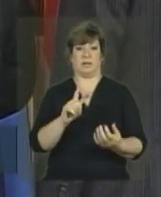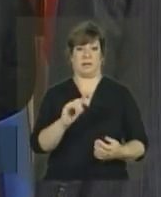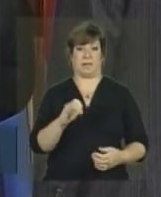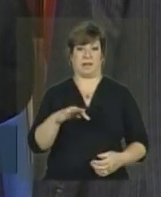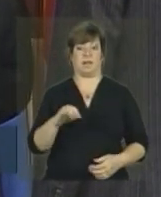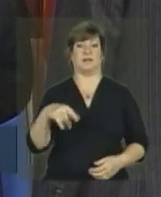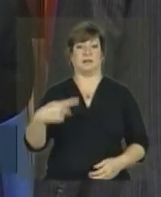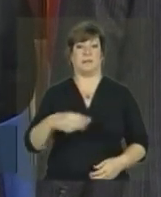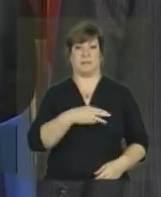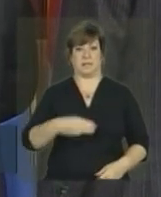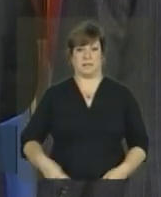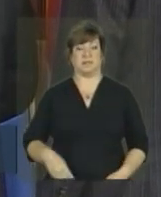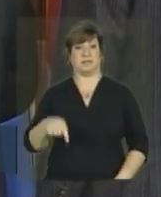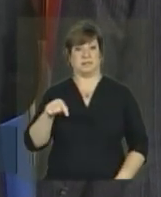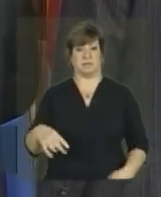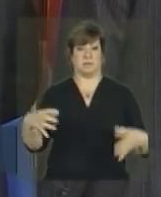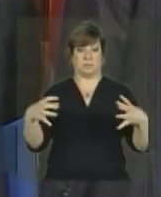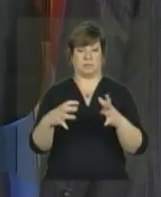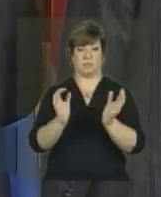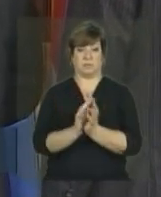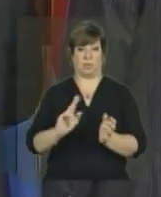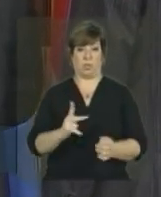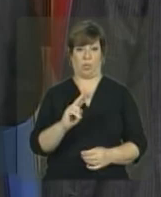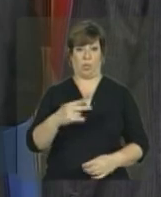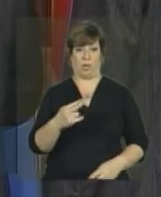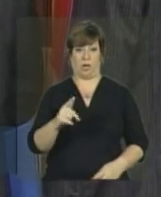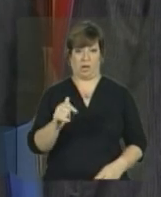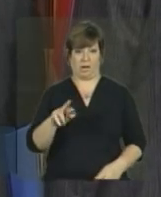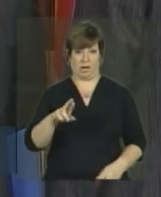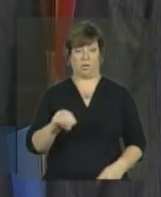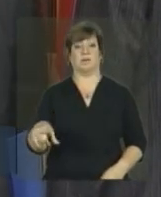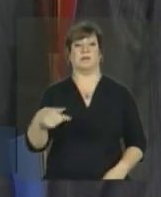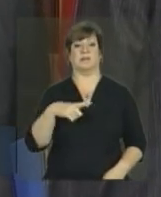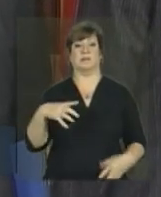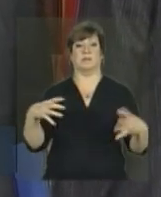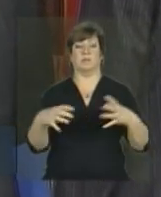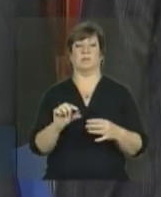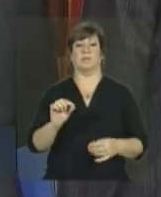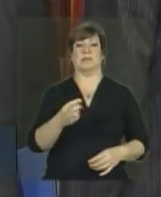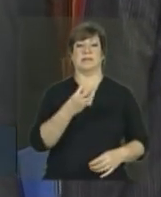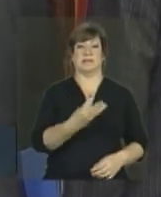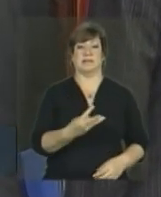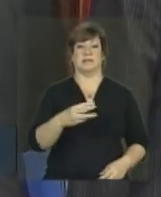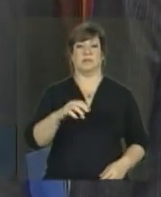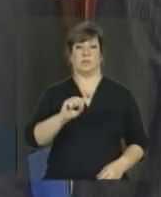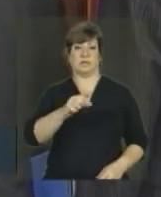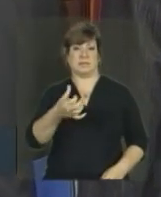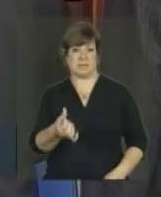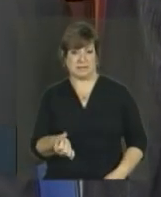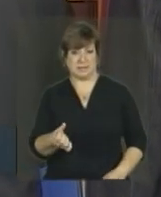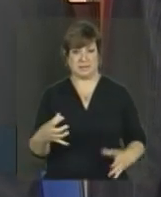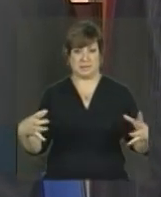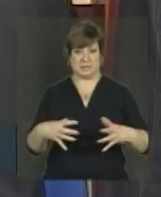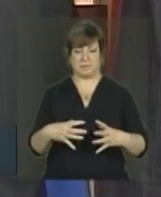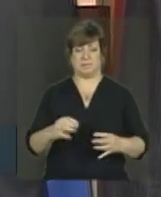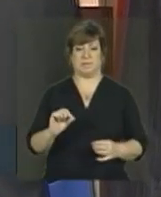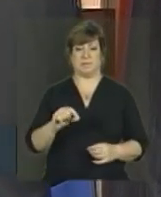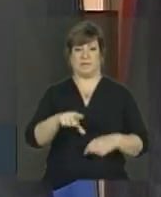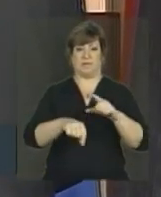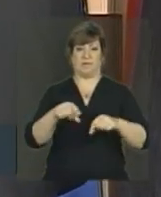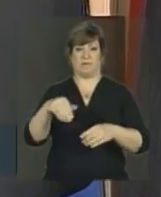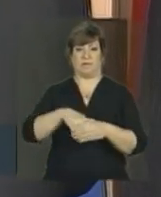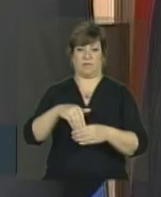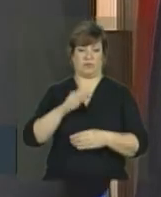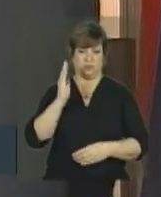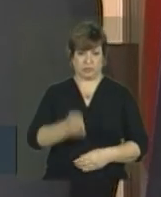Parlamento Húngaro é um órgão legislativo unicameral, com 386 membros eleitos